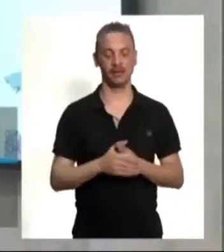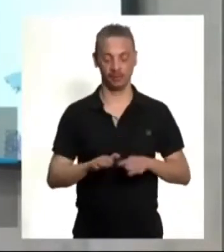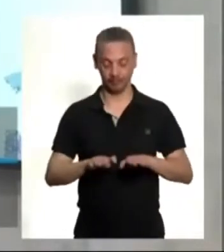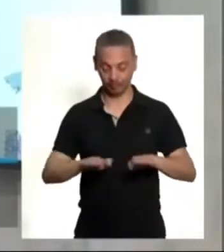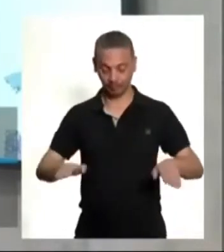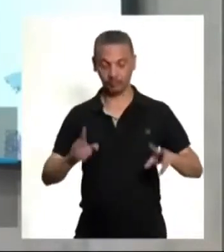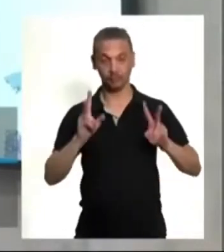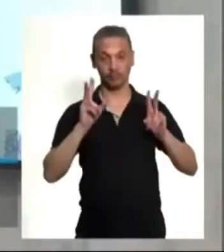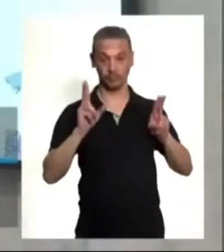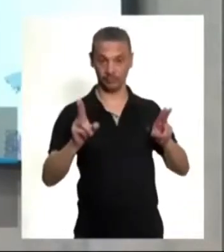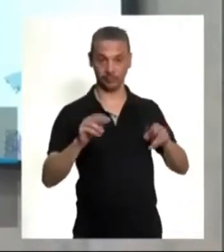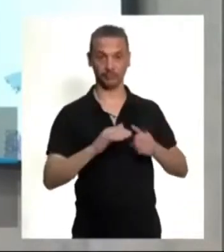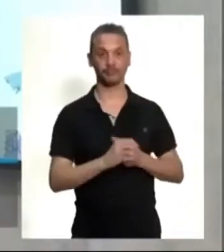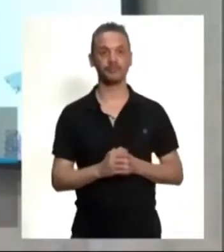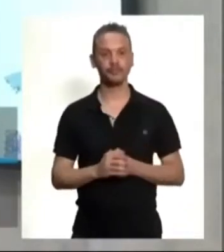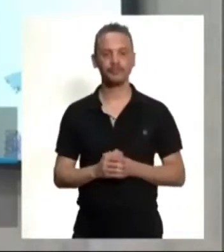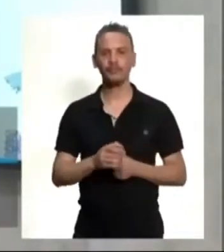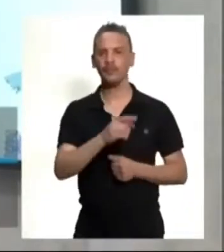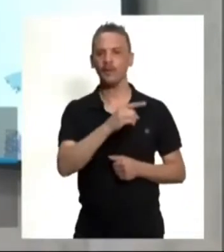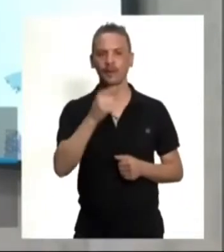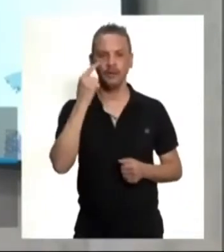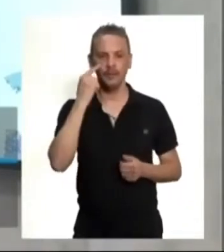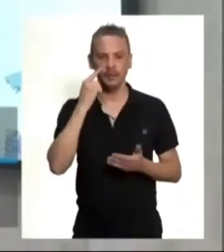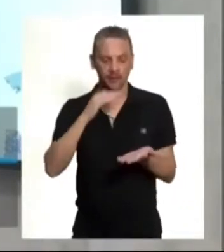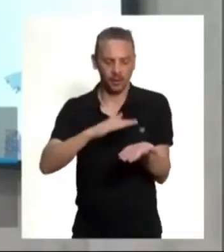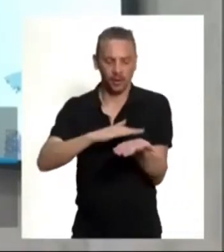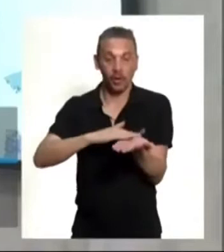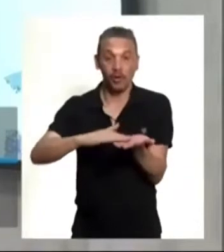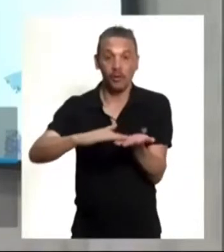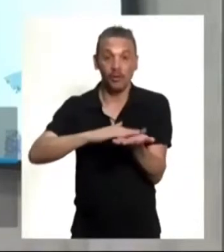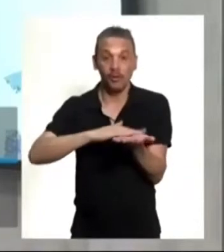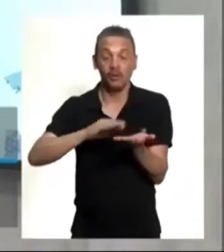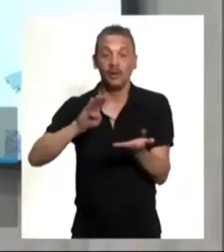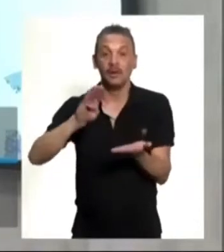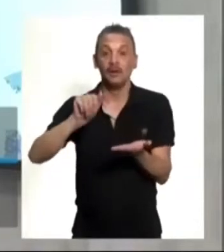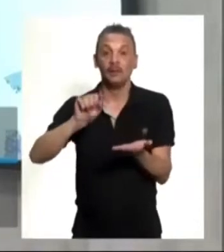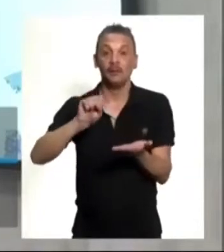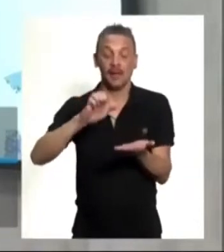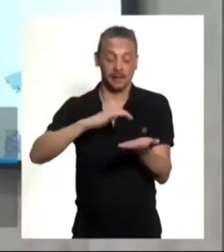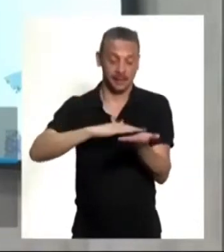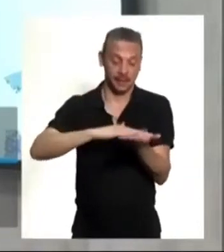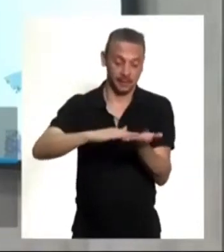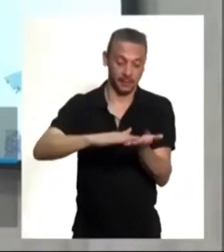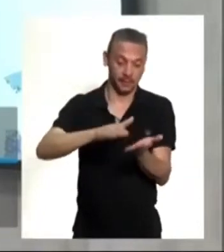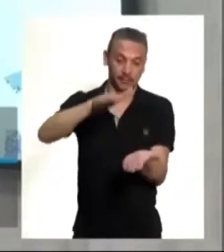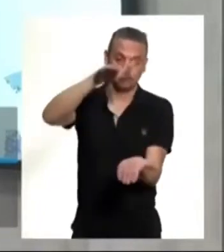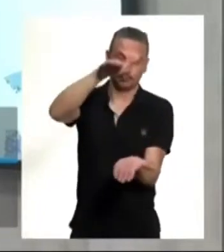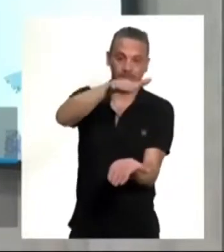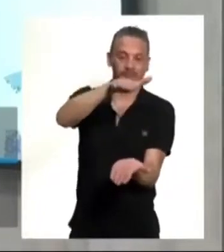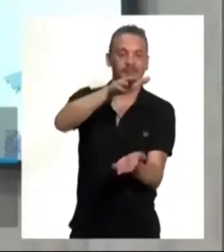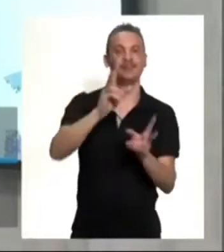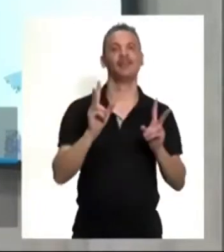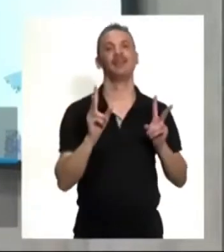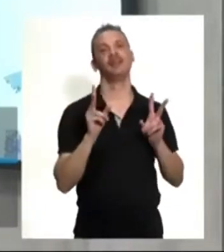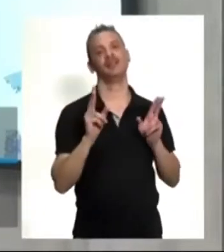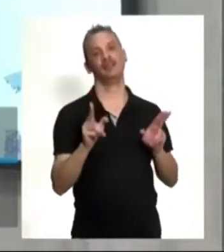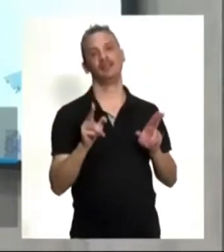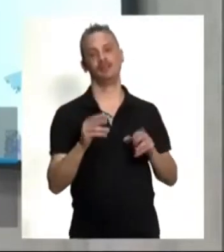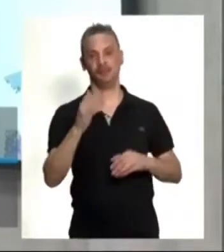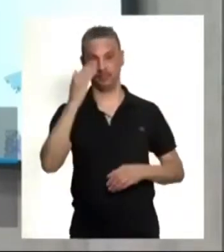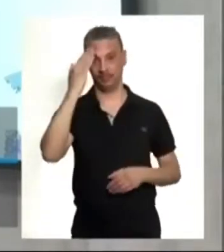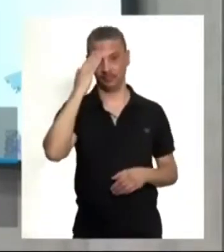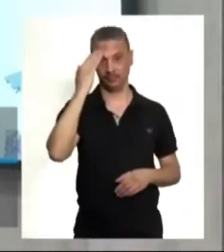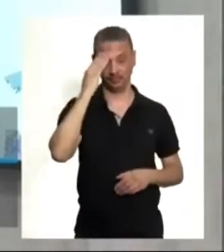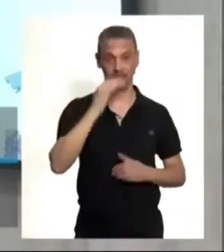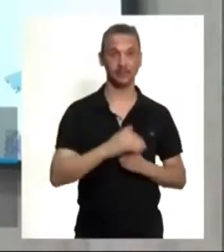idênticas em planos paralelos. O que você assumir como base, você terá como tampa. O que sai do chão sobe até virar